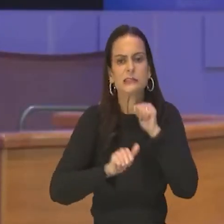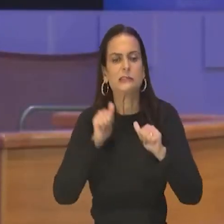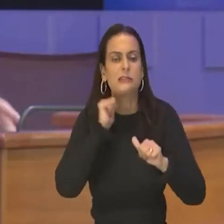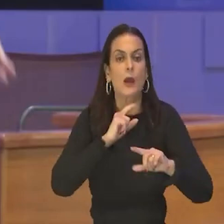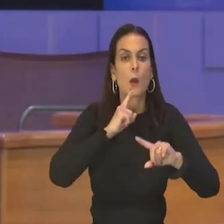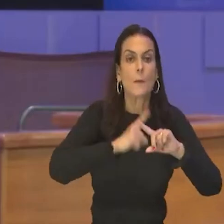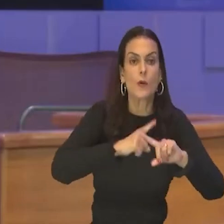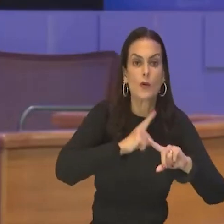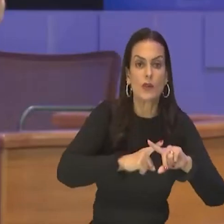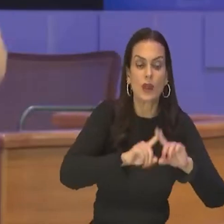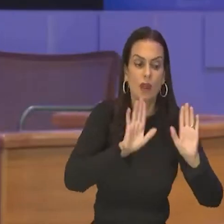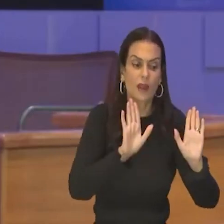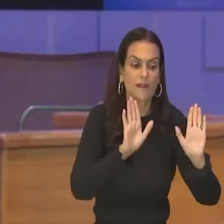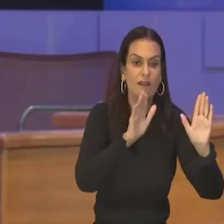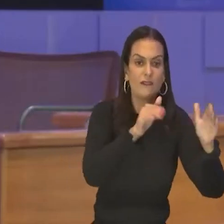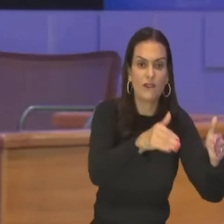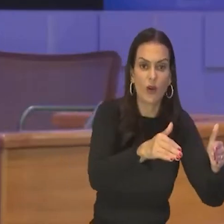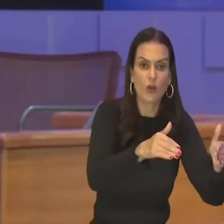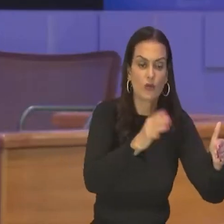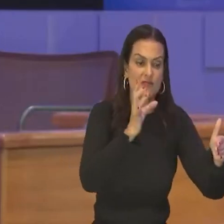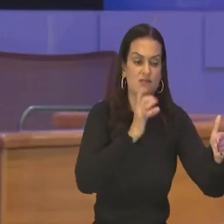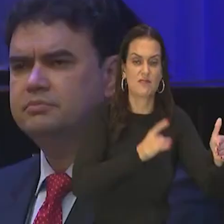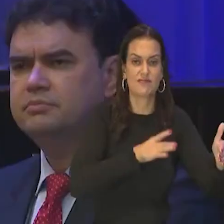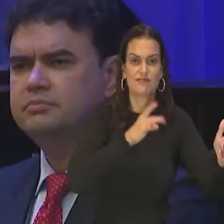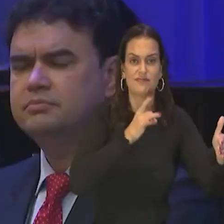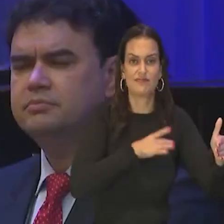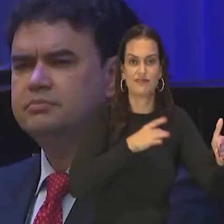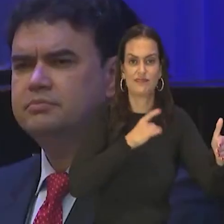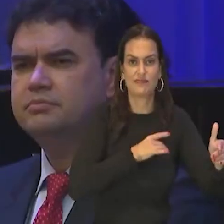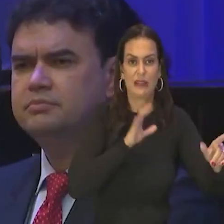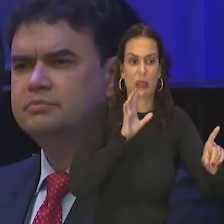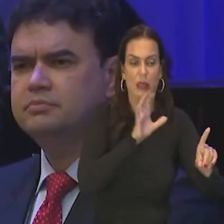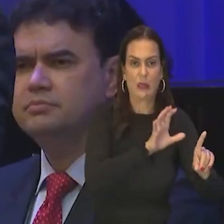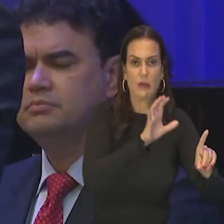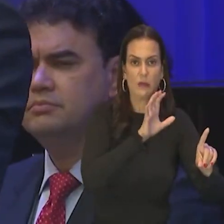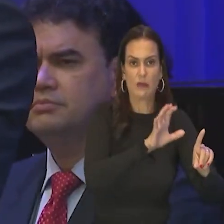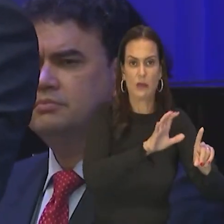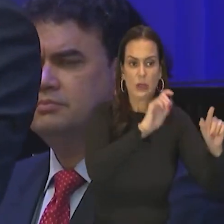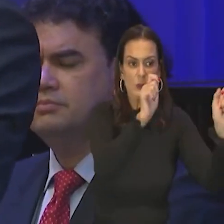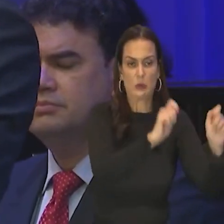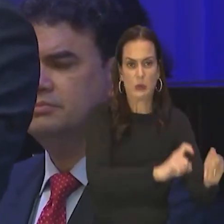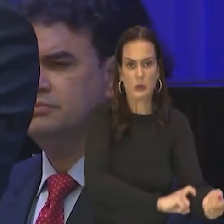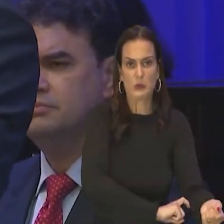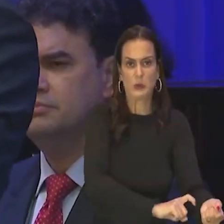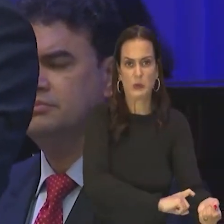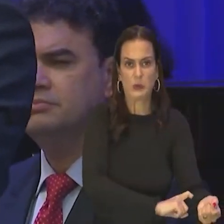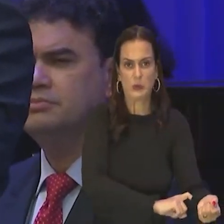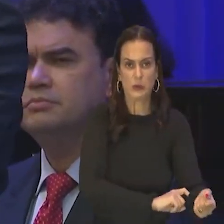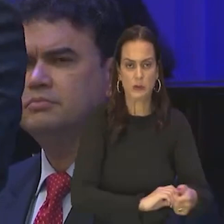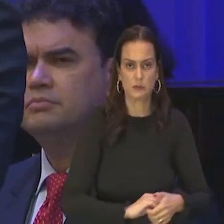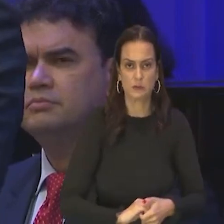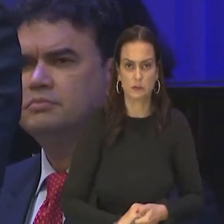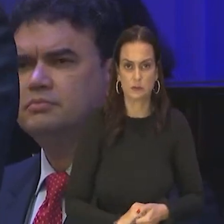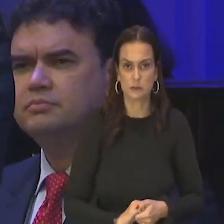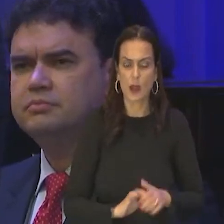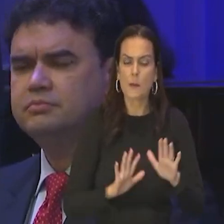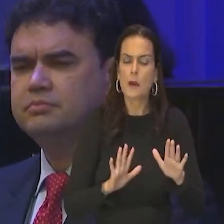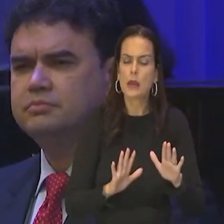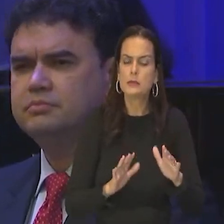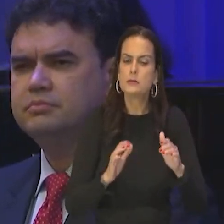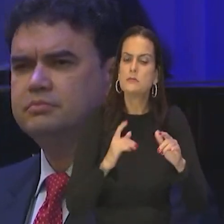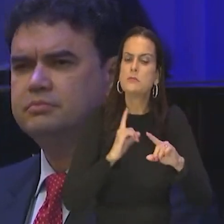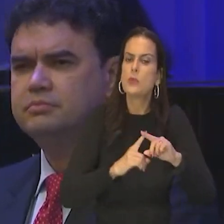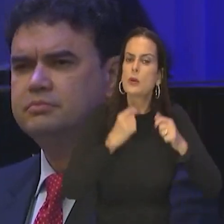são constantemente ameaçados pela ira dos seus deuses. Mas por que eu estou contando